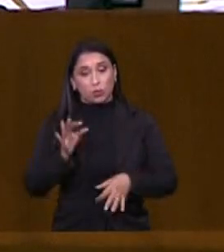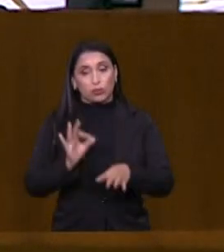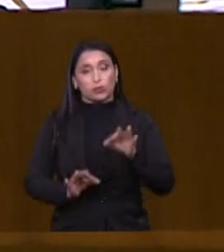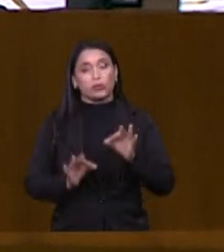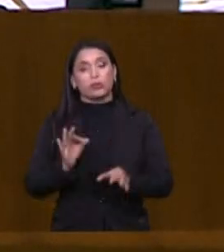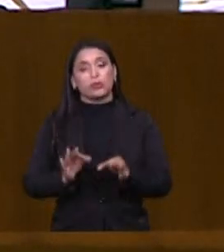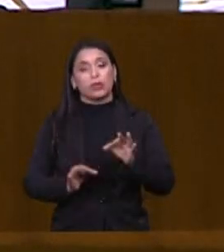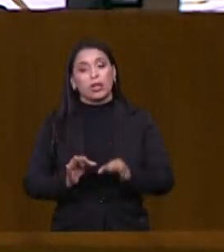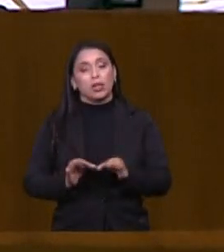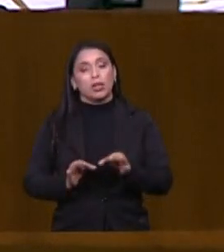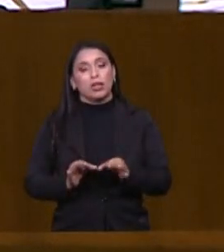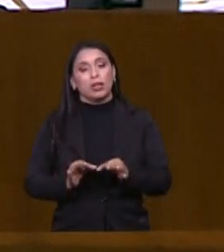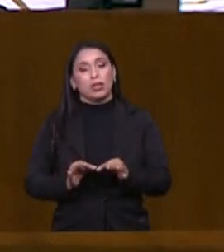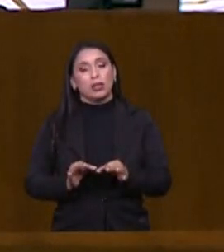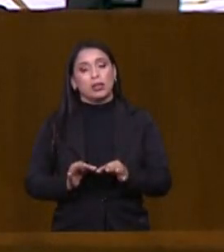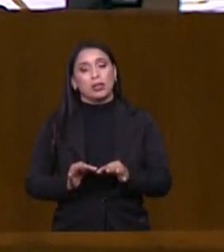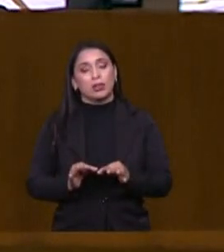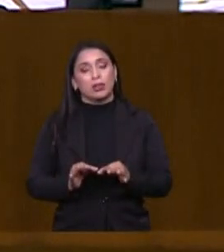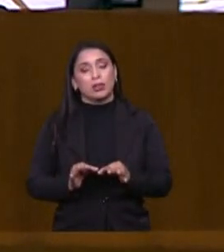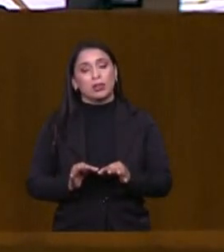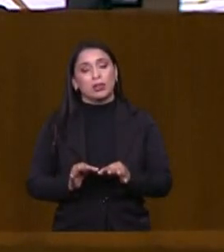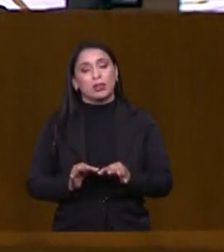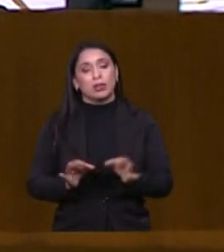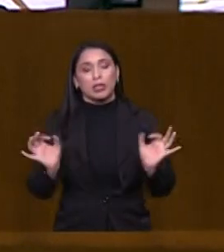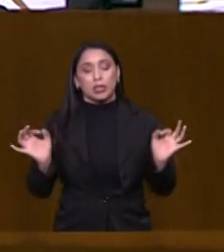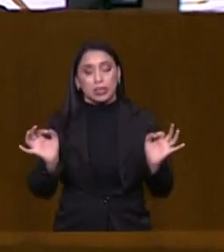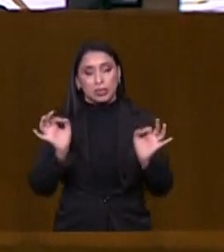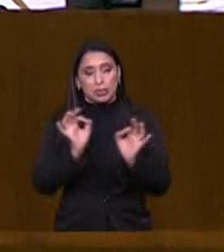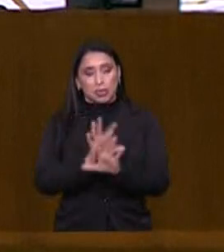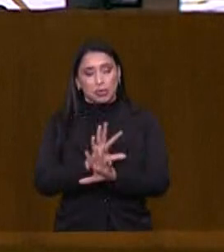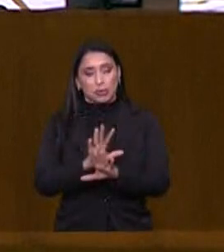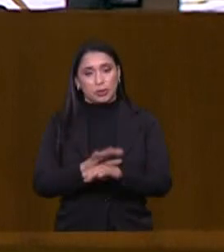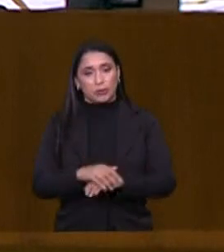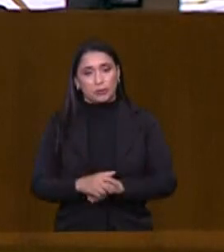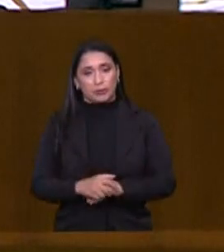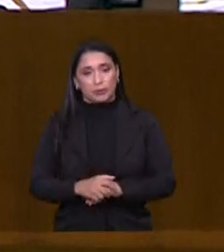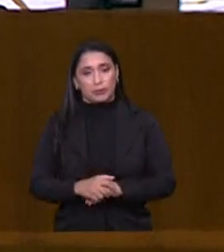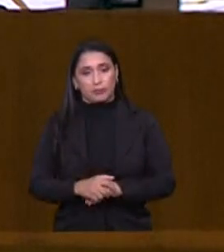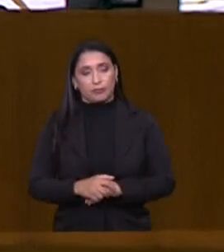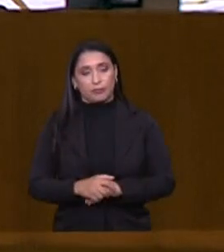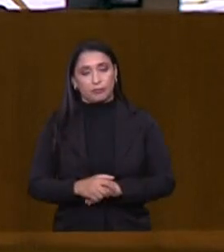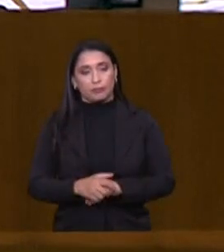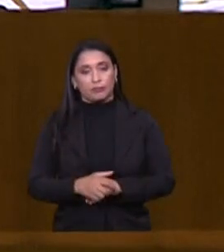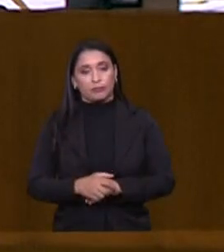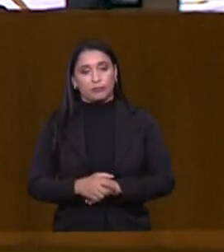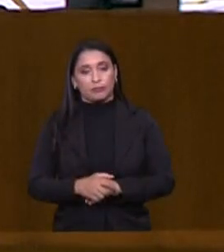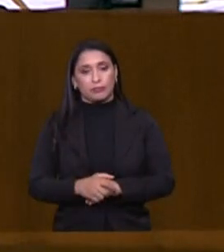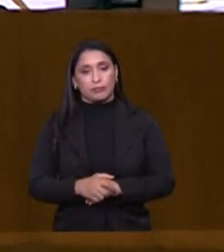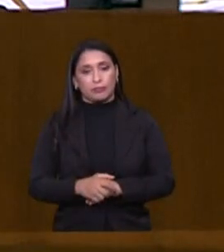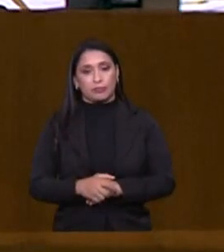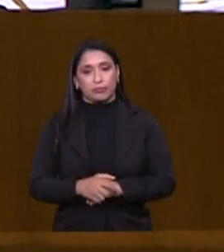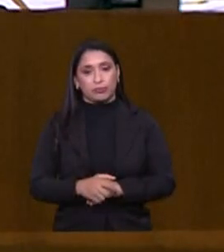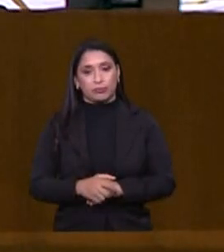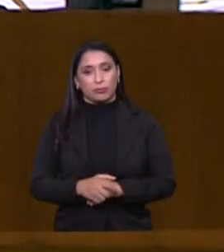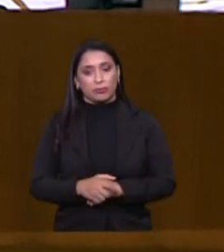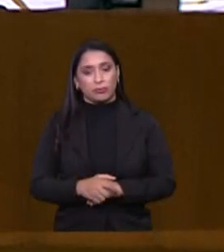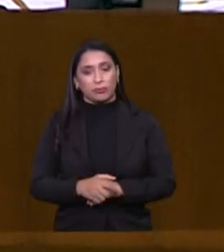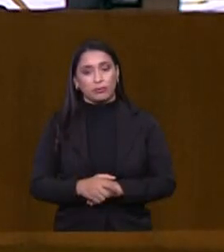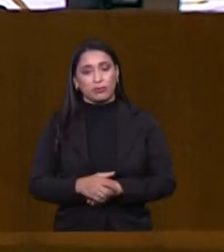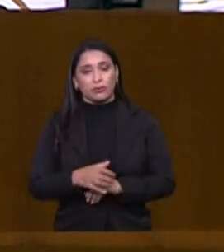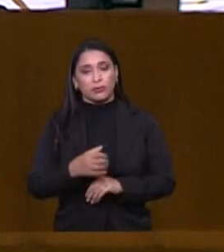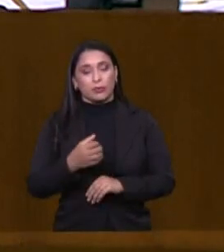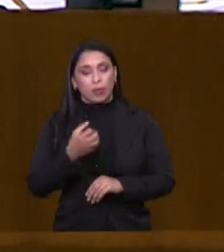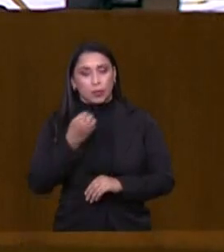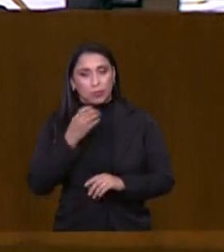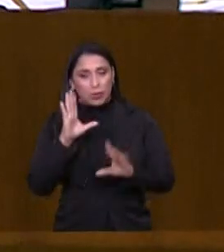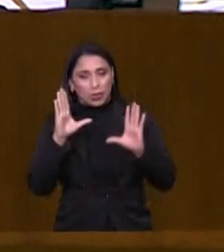suspenso. E a sessão agora foi encerrada. Uma excelente noite